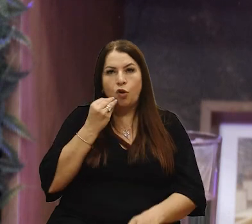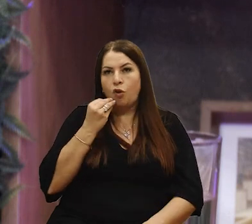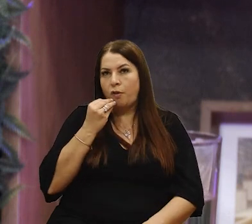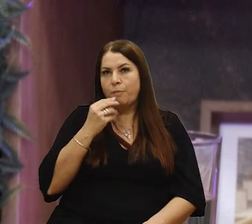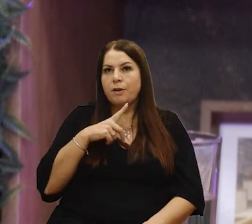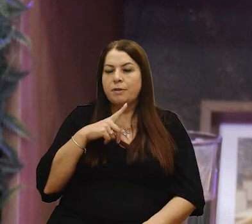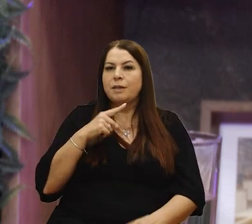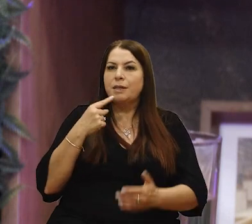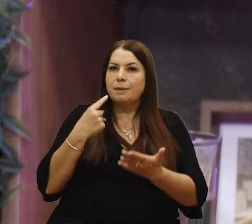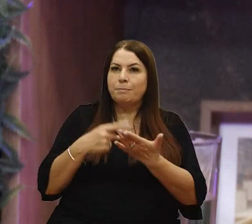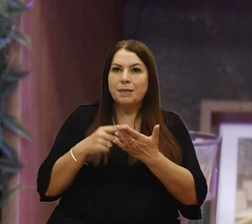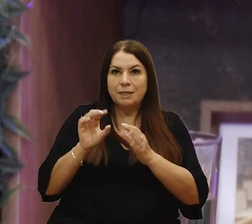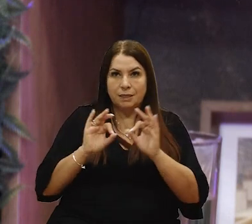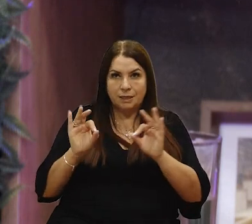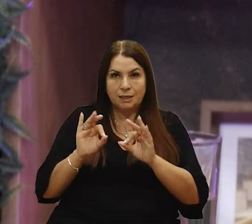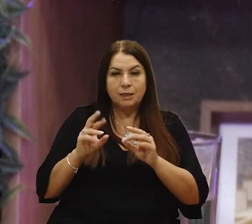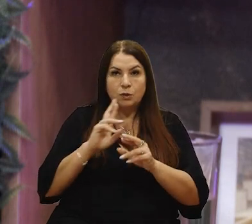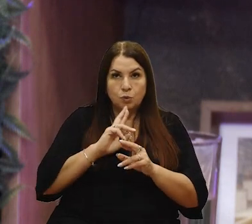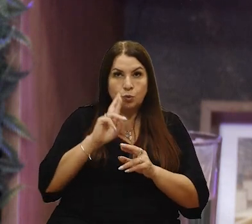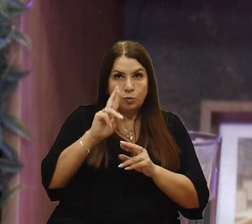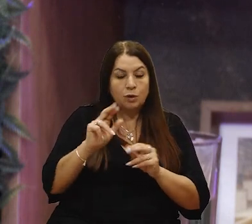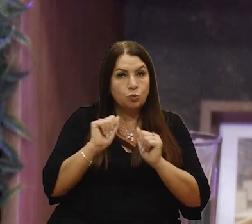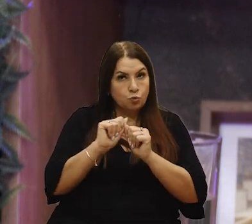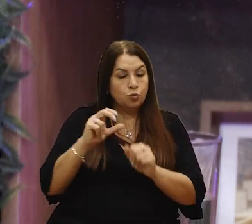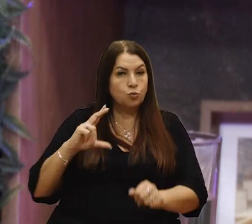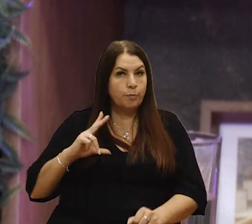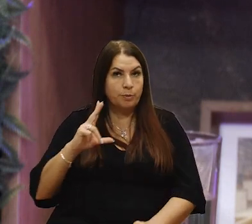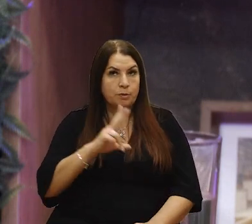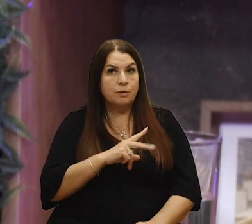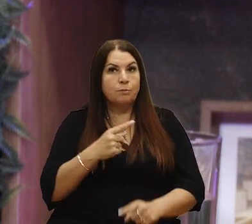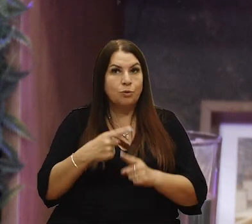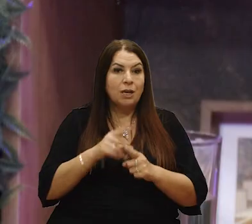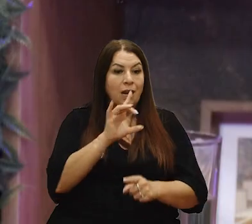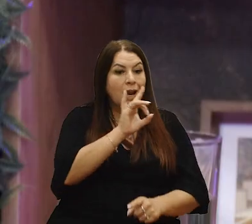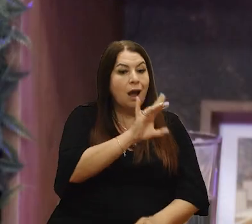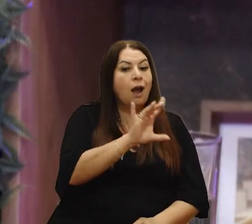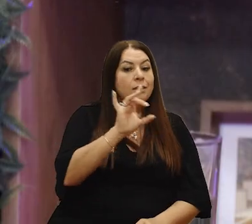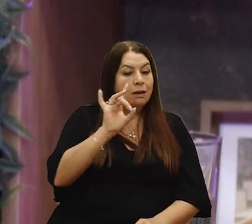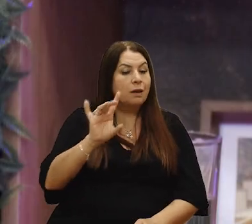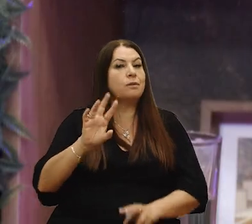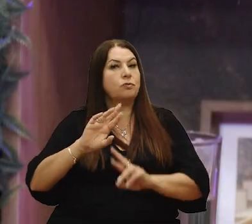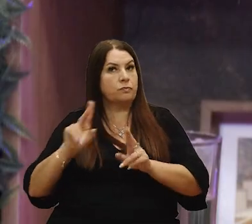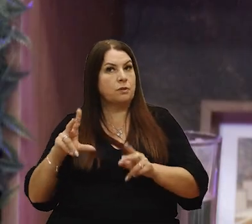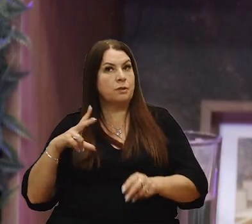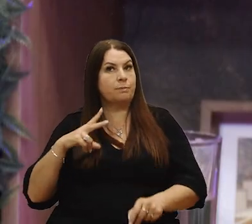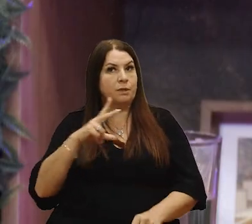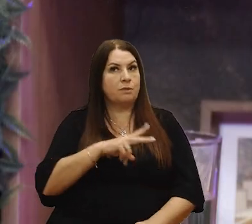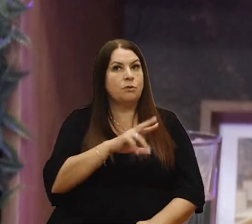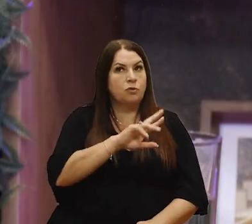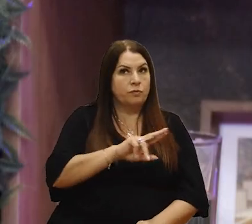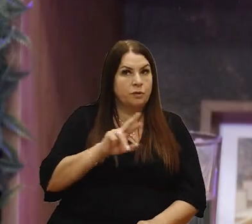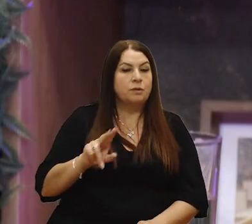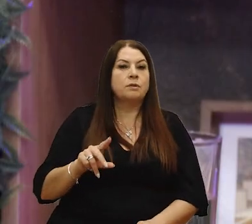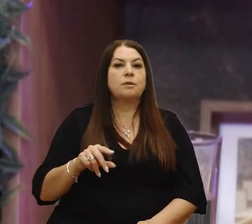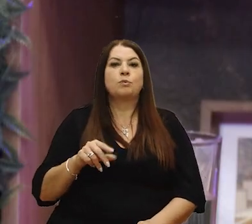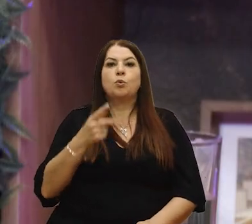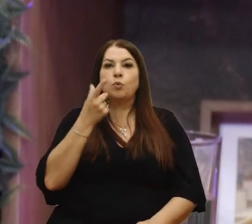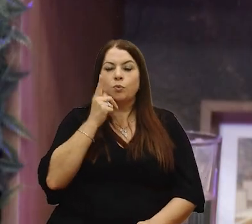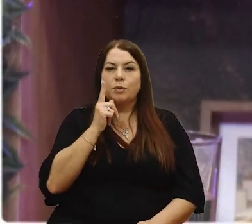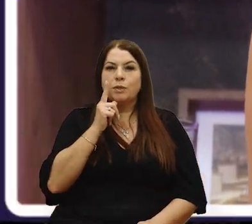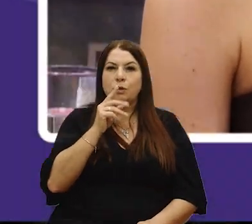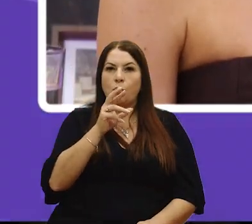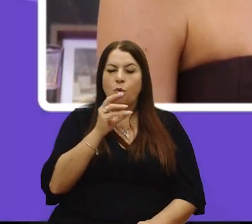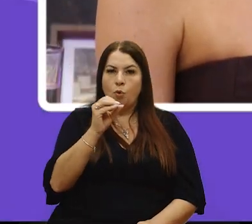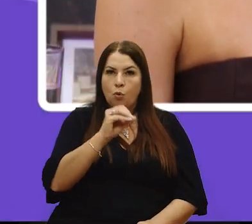processo. É óbvio que a gente sempre tem que alinhar expectativa e resultado com a paciente, até porque cada caso é cada paciente é uma,